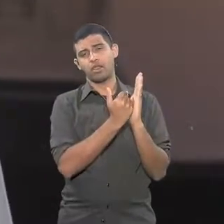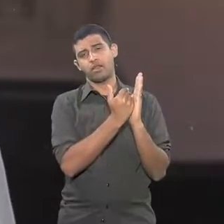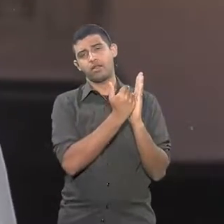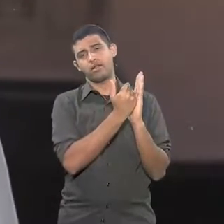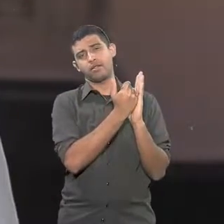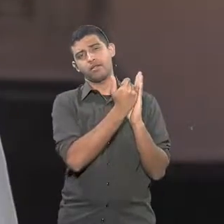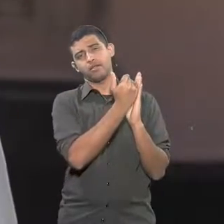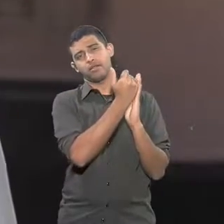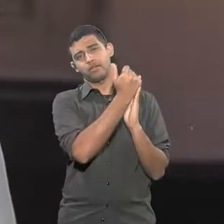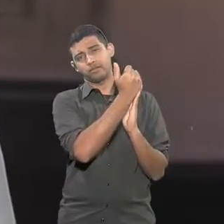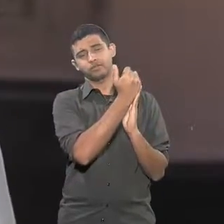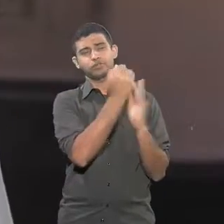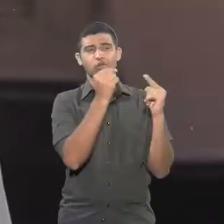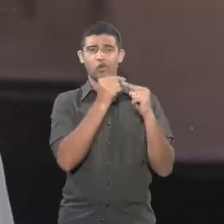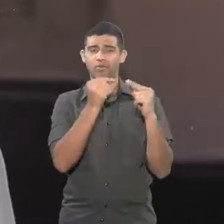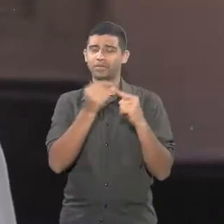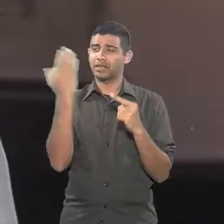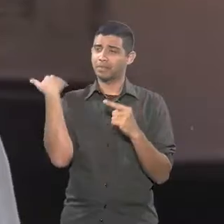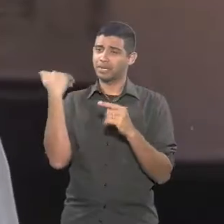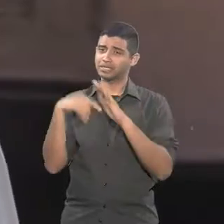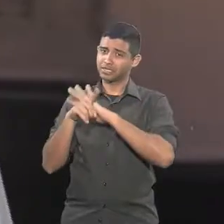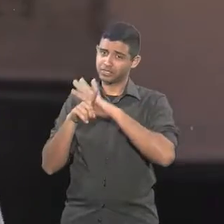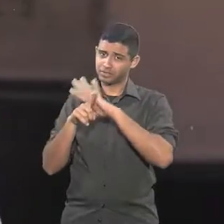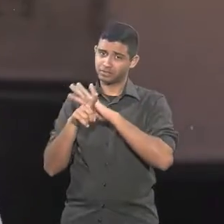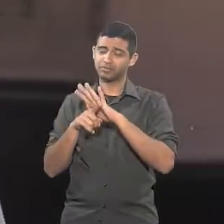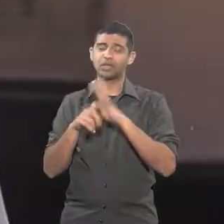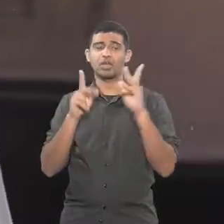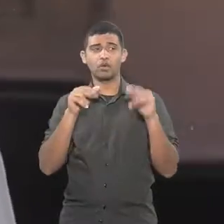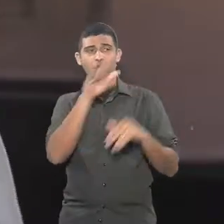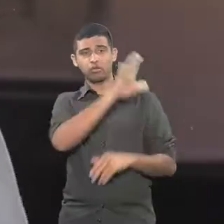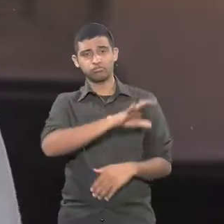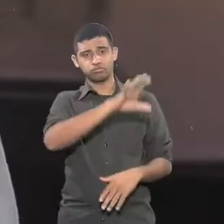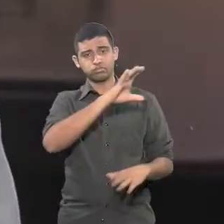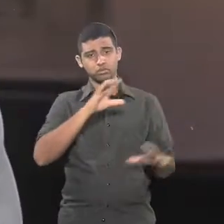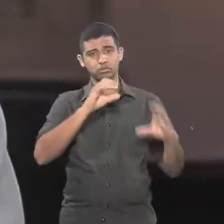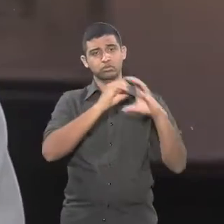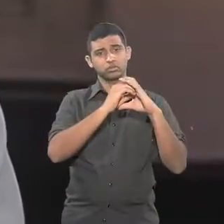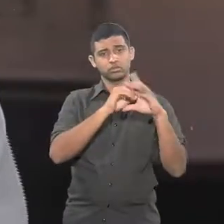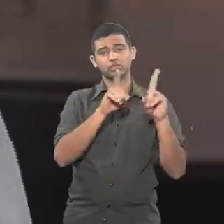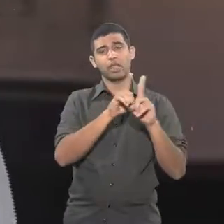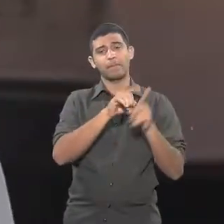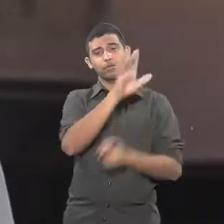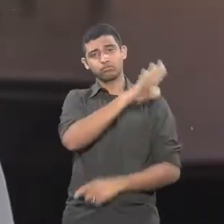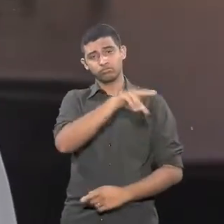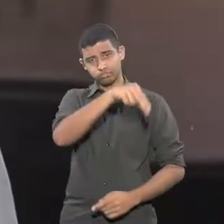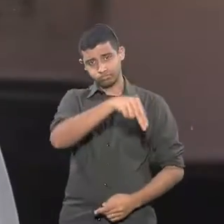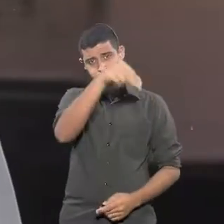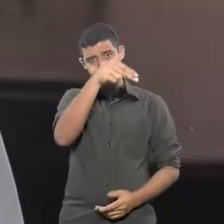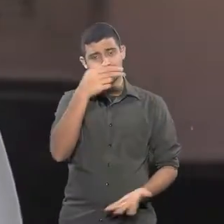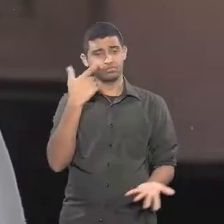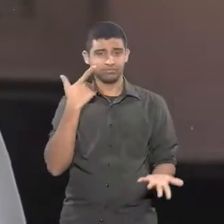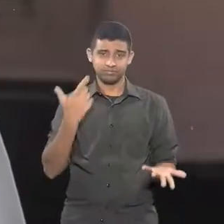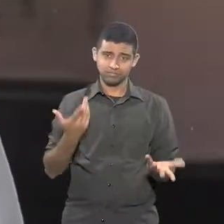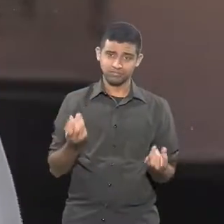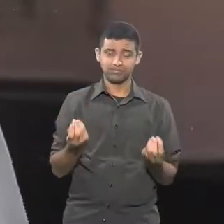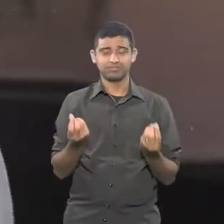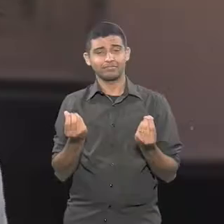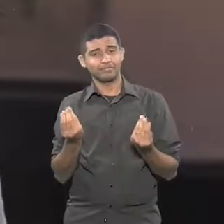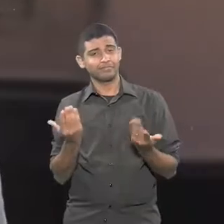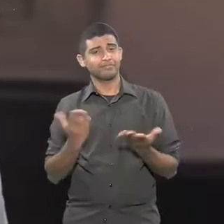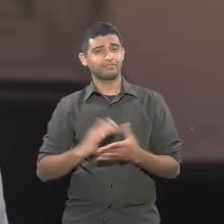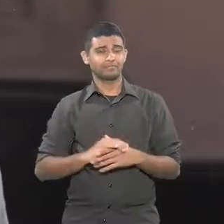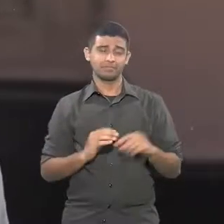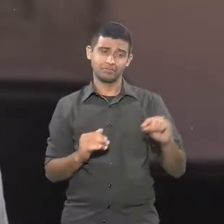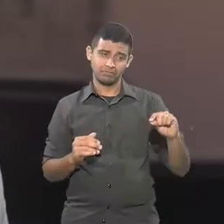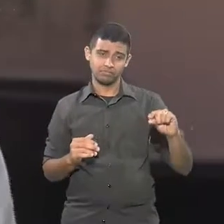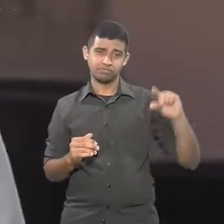em relação à pesquisa passada, como foi o caso de Centro-Oeste, do Nordeste, né? Um pouquinho,